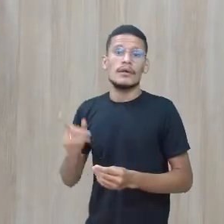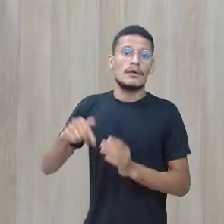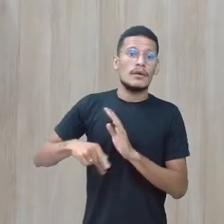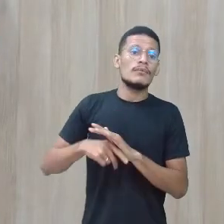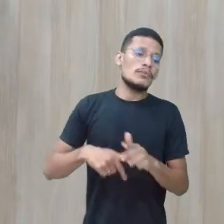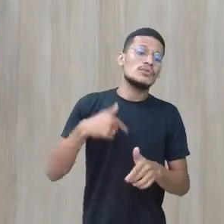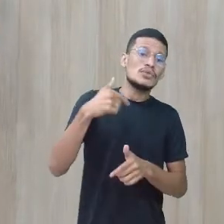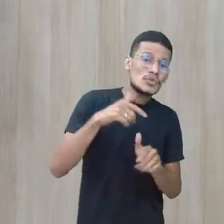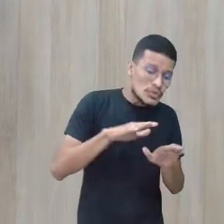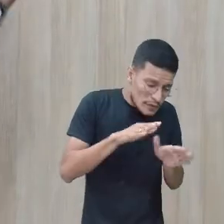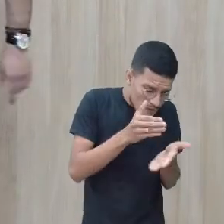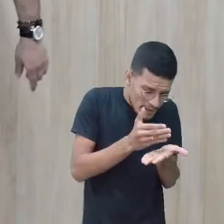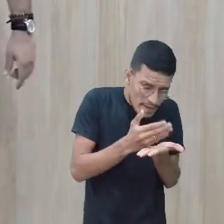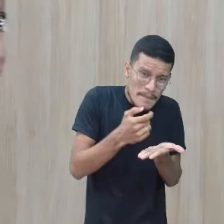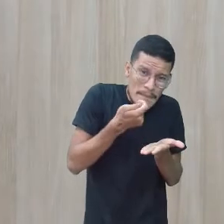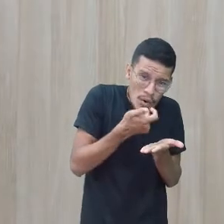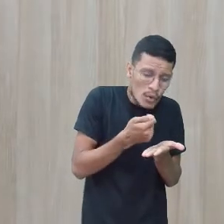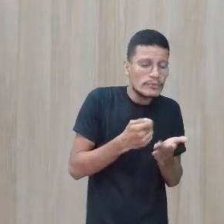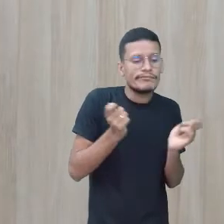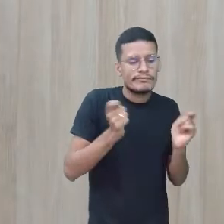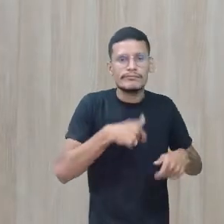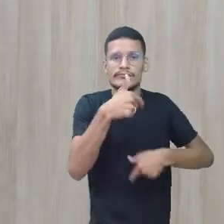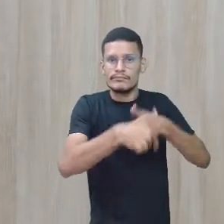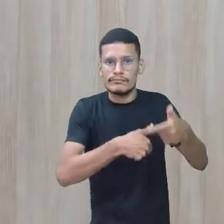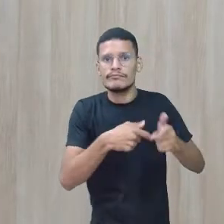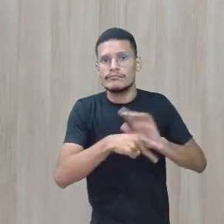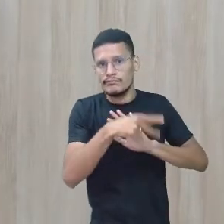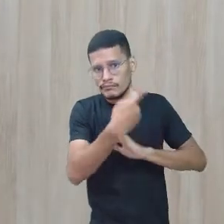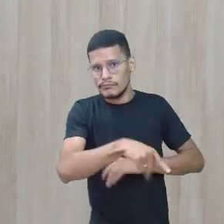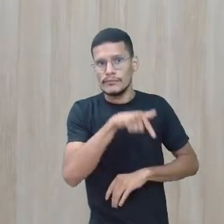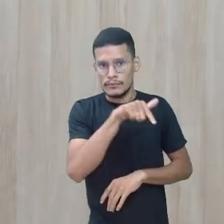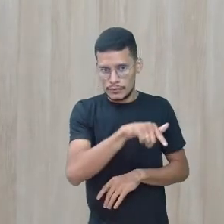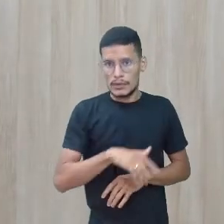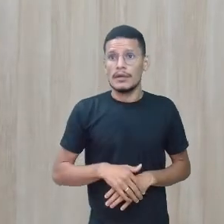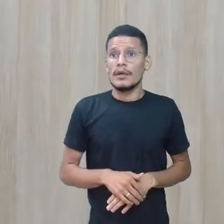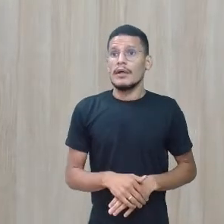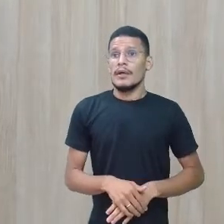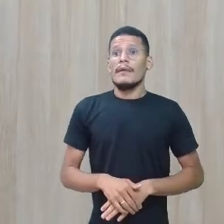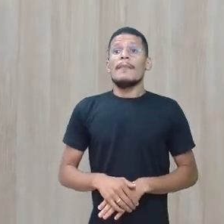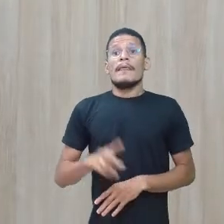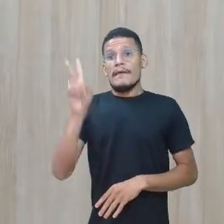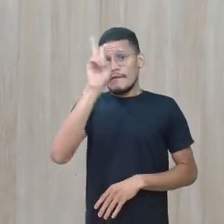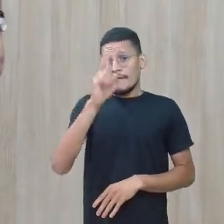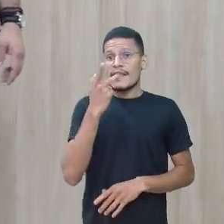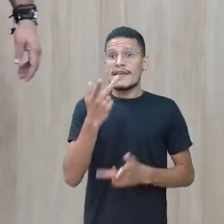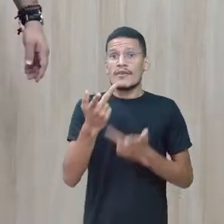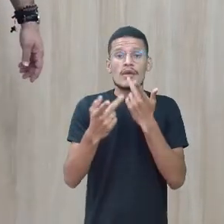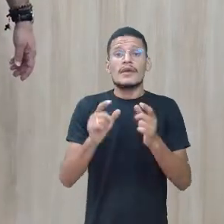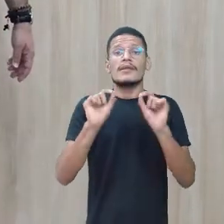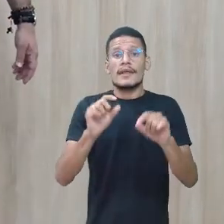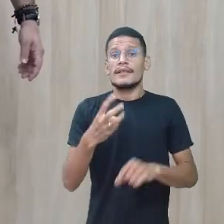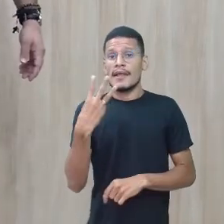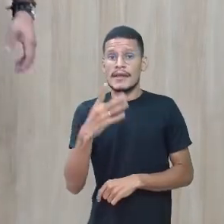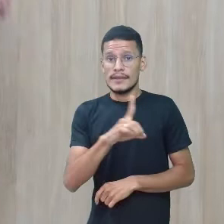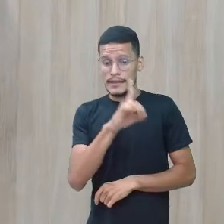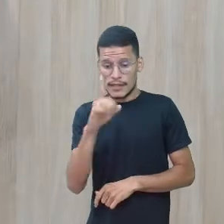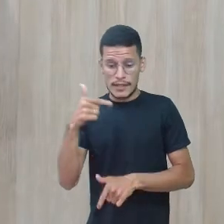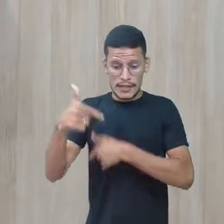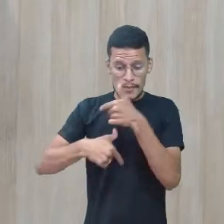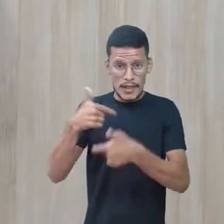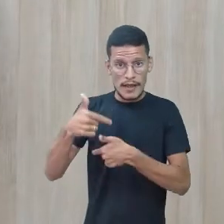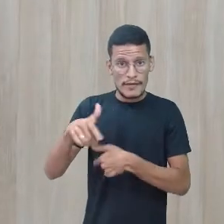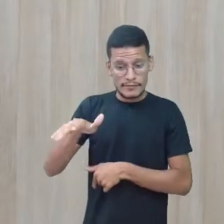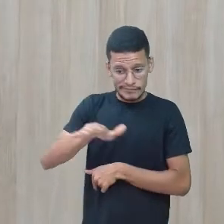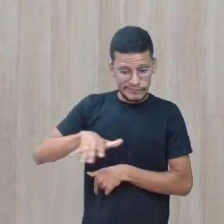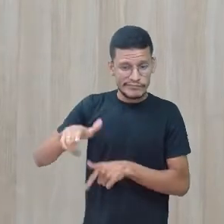sustento do servo, ok? Então, era uma relação de exploração. Lembra o que eu falei, né, que quando ele trabalhava ali 3 dias nas terras